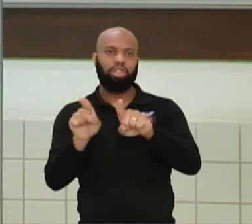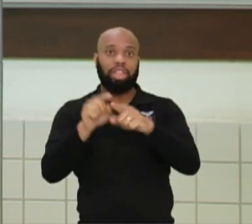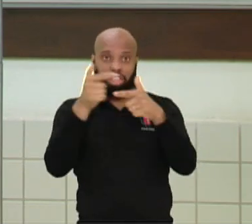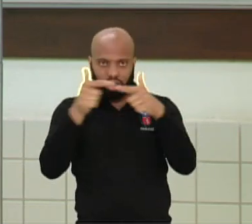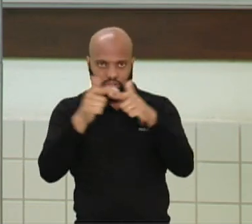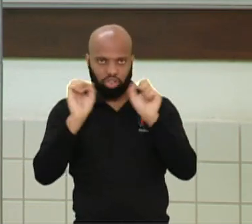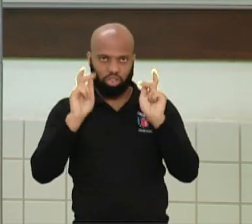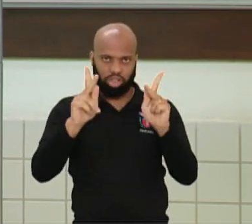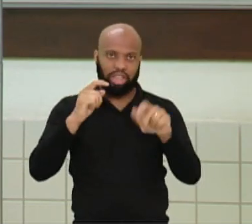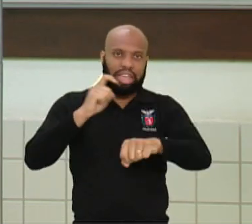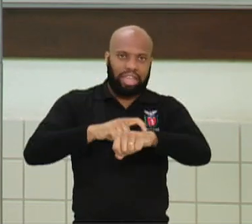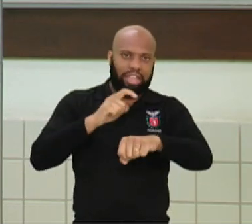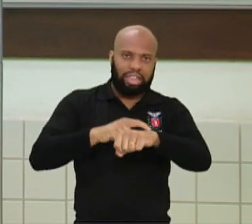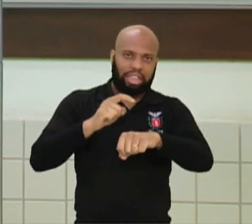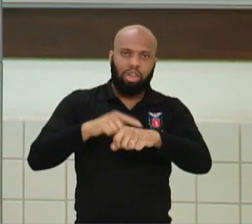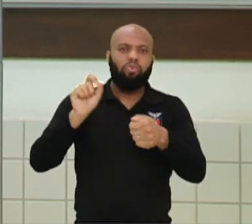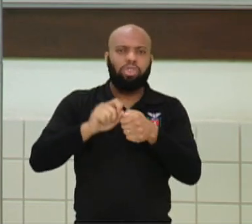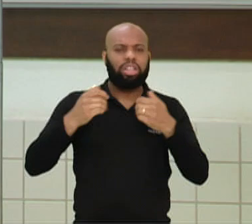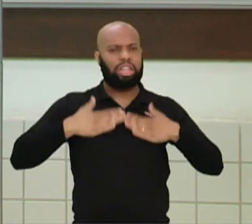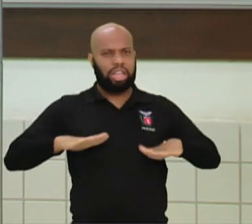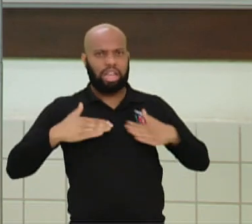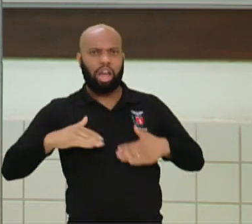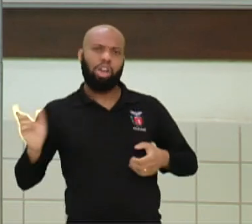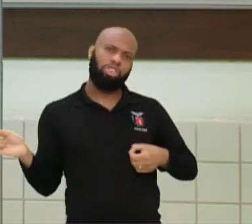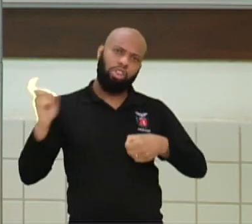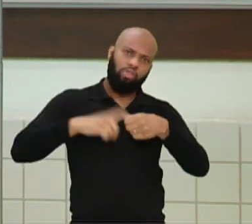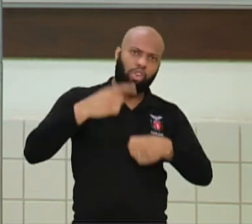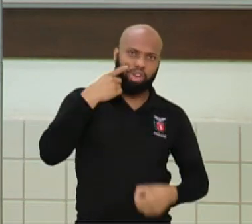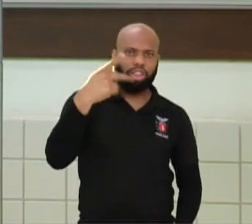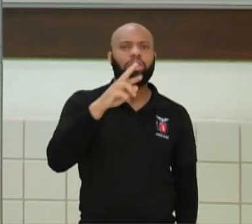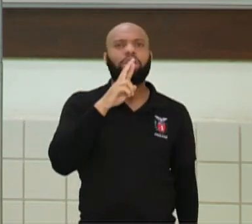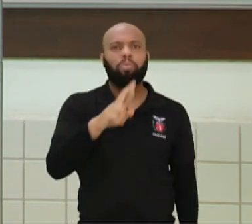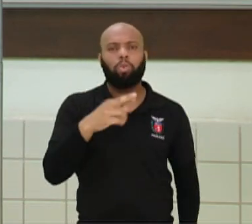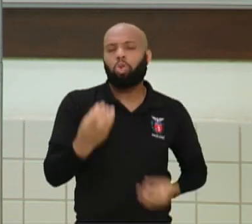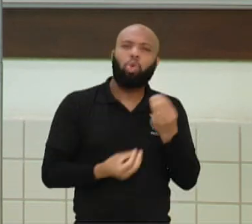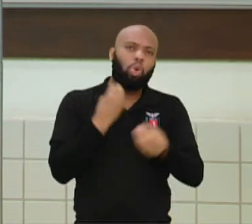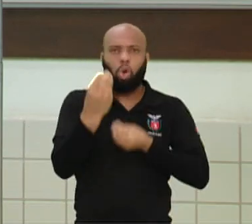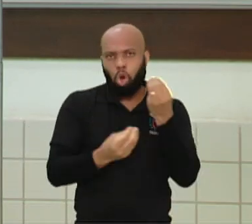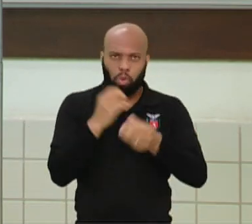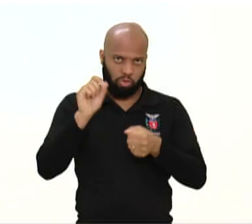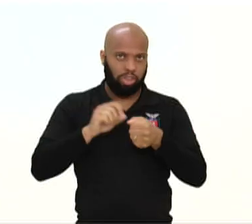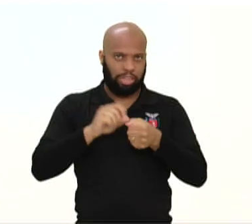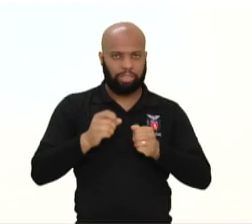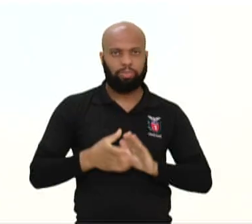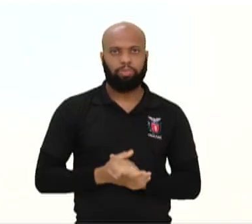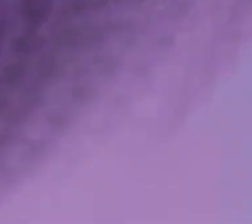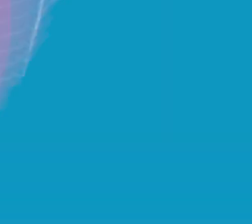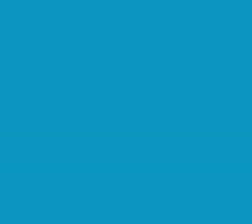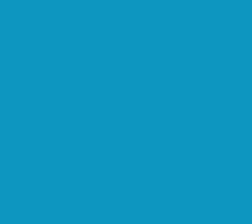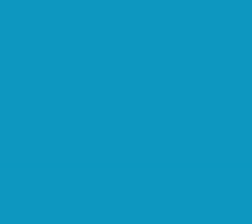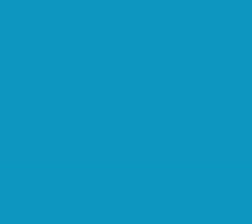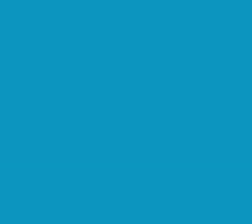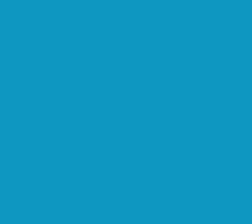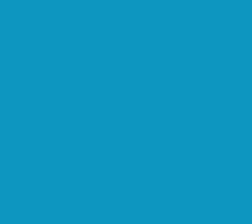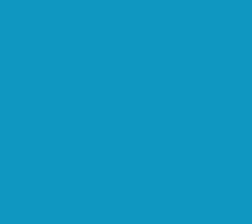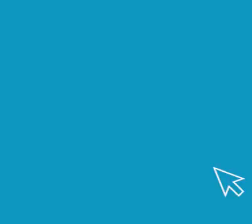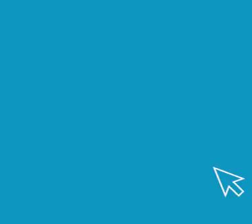divisão, ok? Vamos fazer com calma, eu volto daqui a pouquinho para verificar a primeira parte do exercício com vocês.